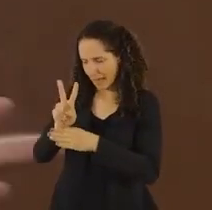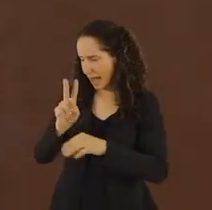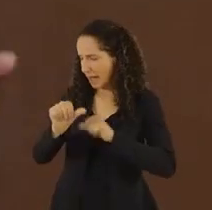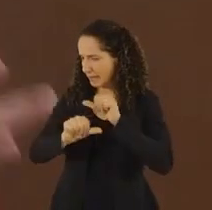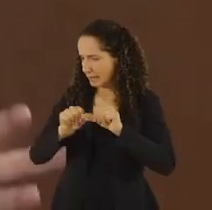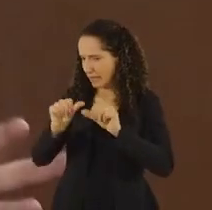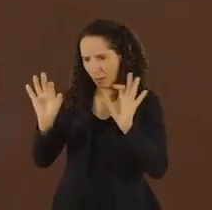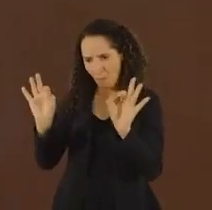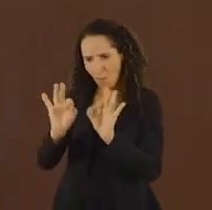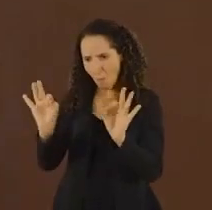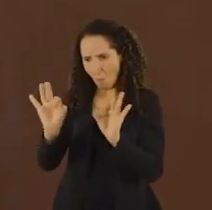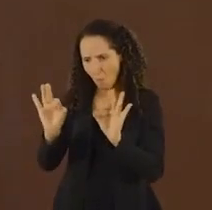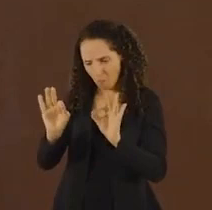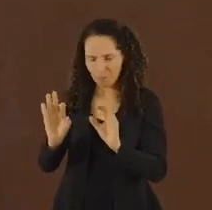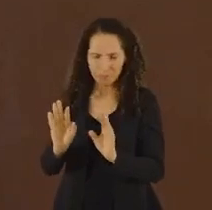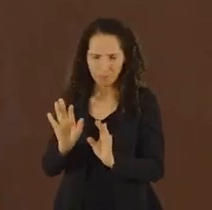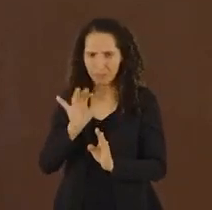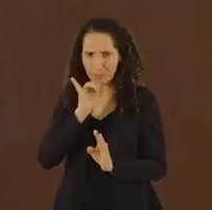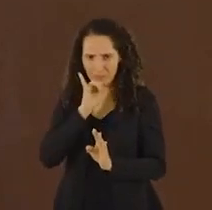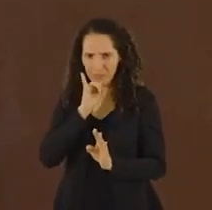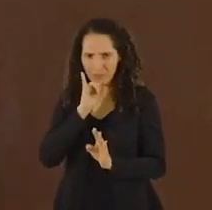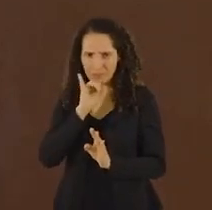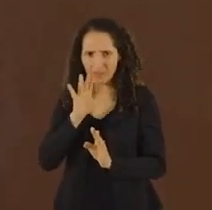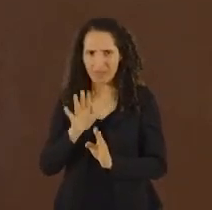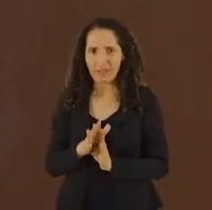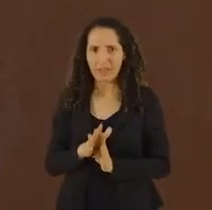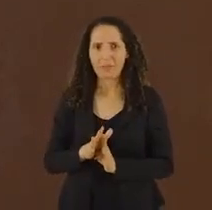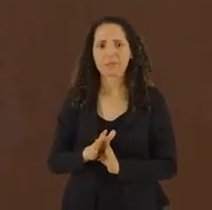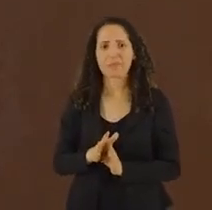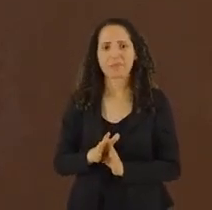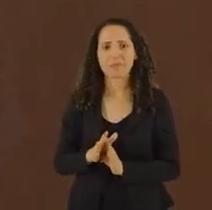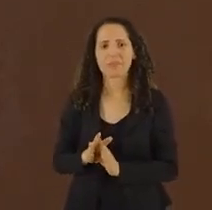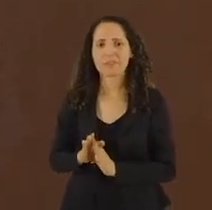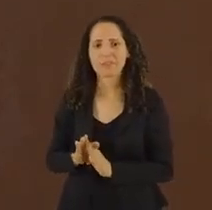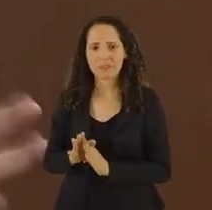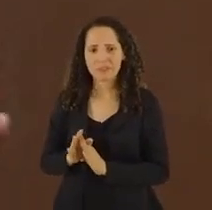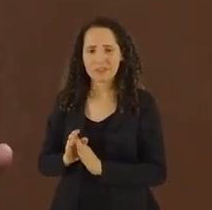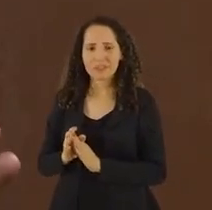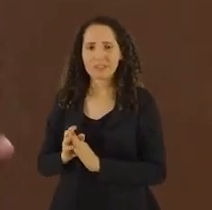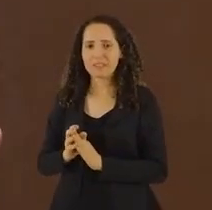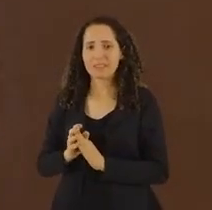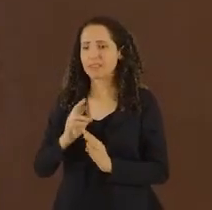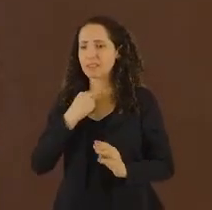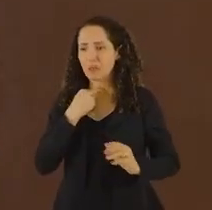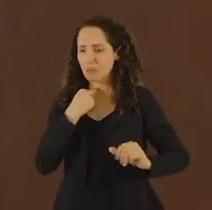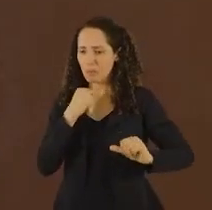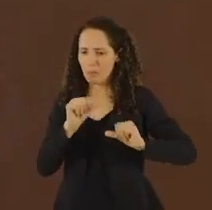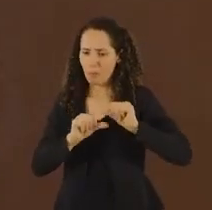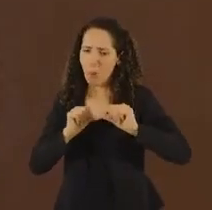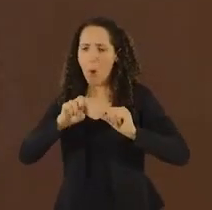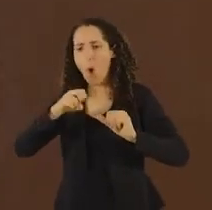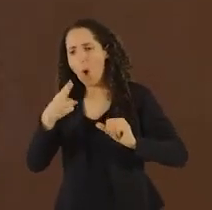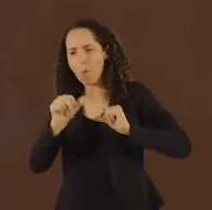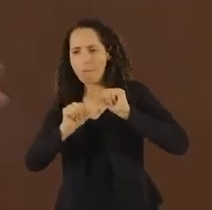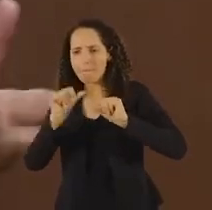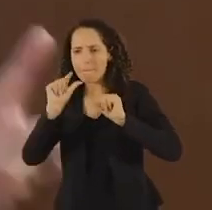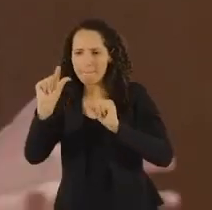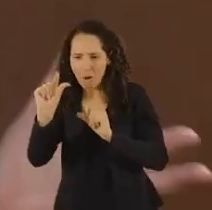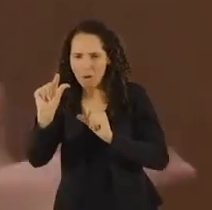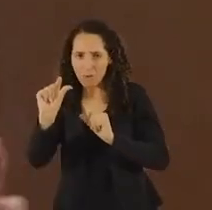inalterada um espírito é preservado que pouco se altera